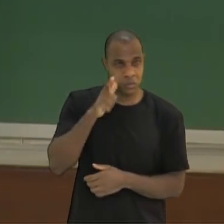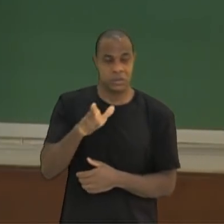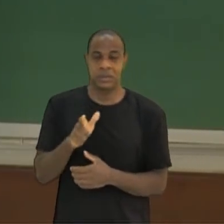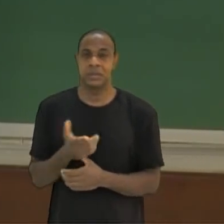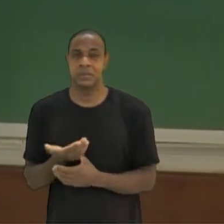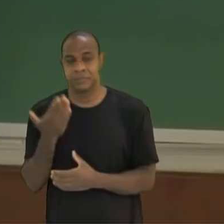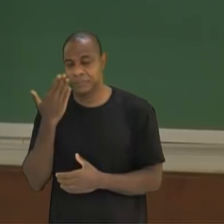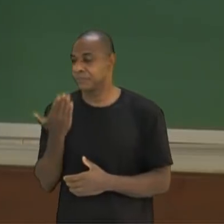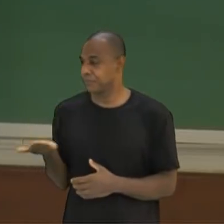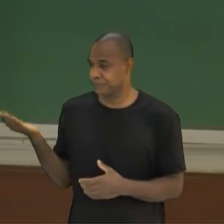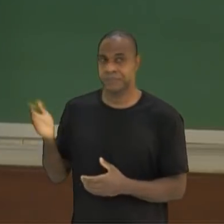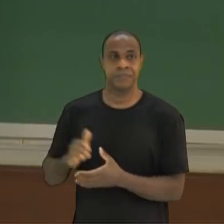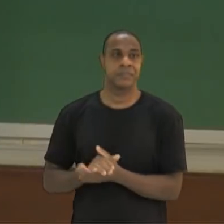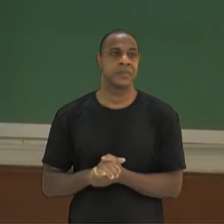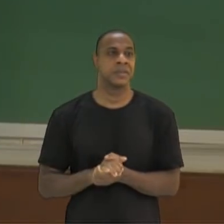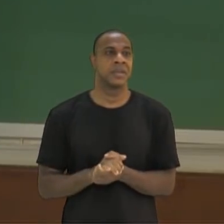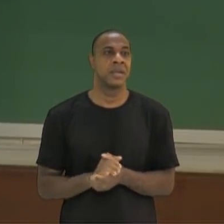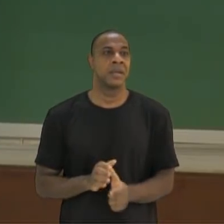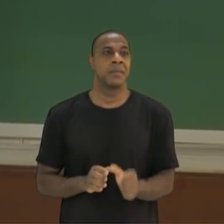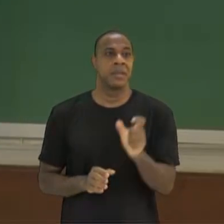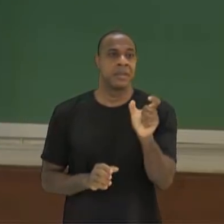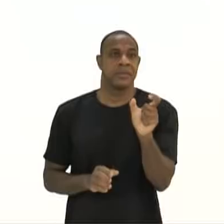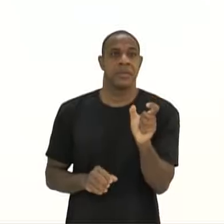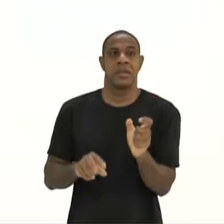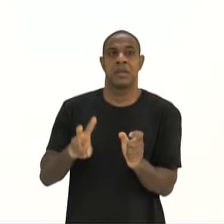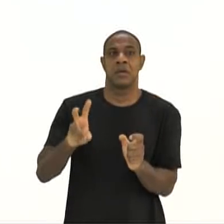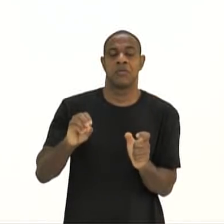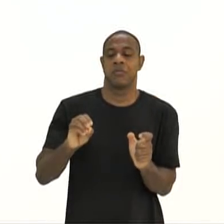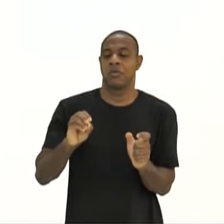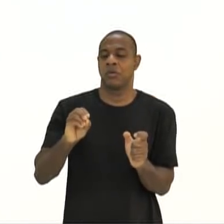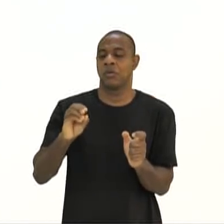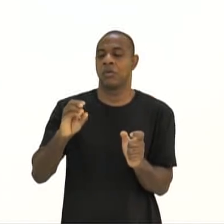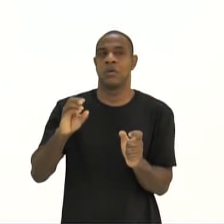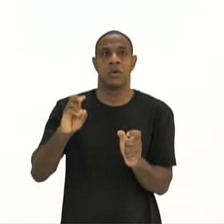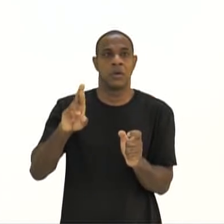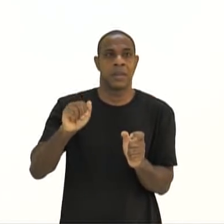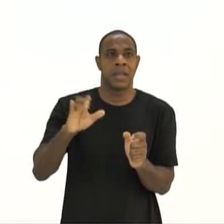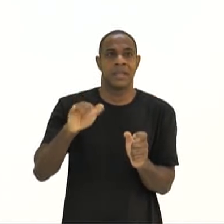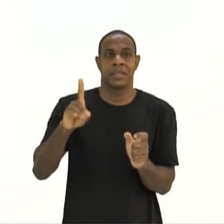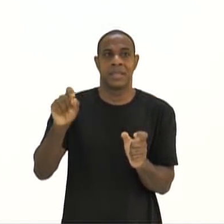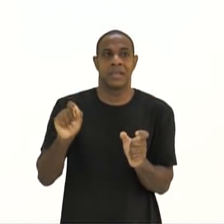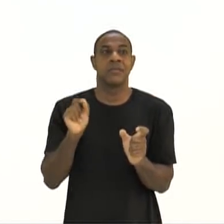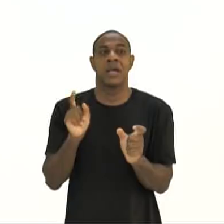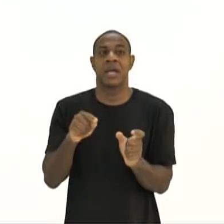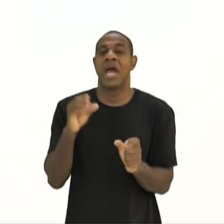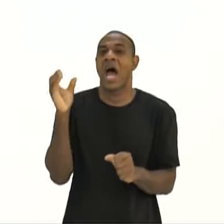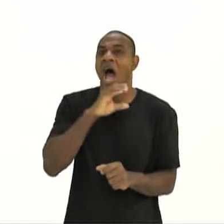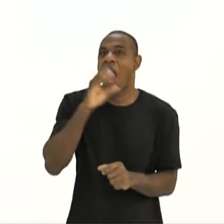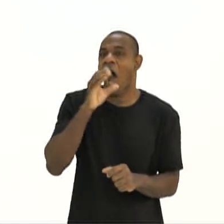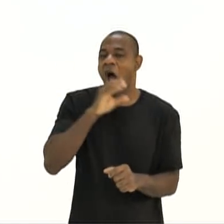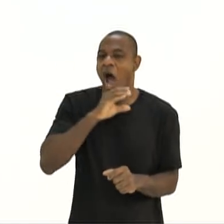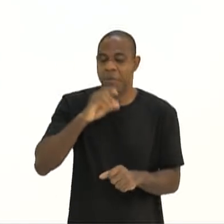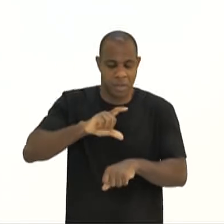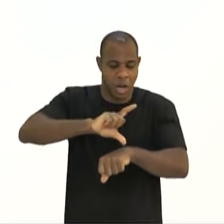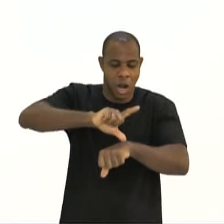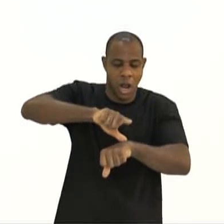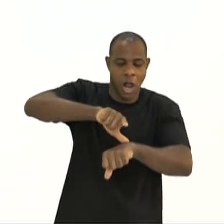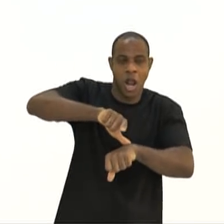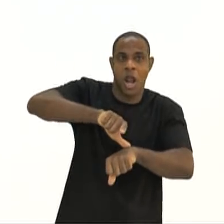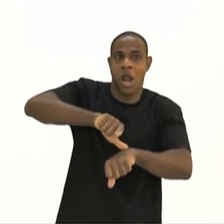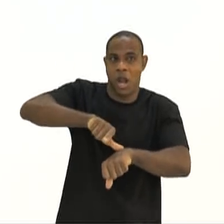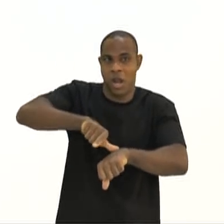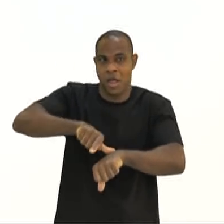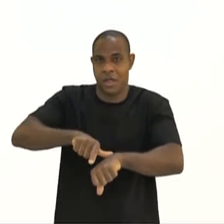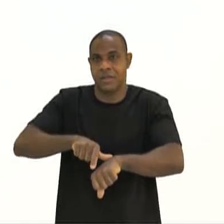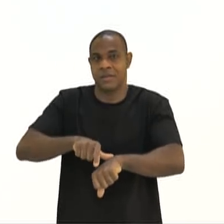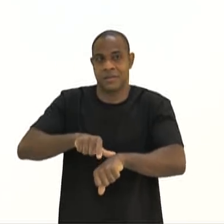interpretação textual adequada. A palavra voracidade enfatiza a rapidez com que o tempo devora as horas da existência